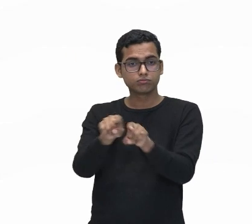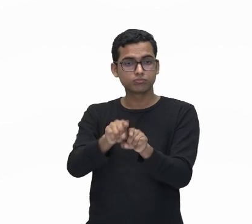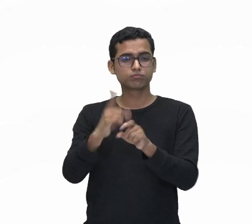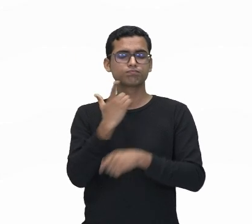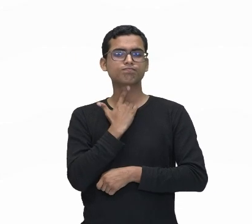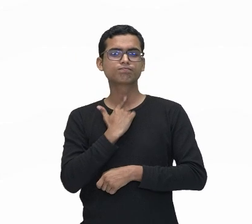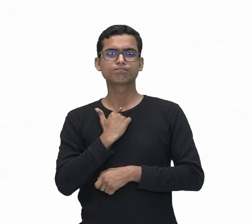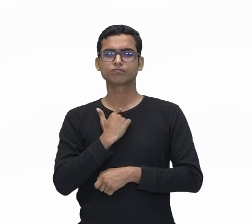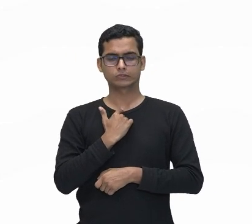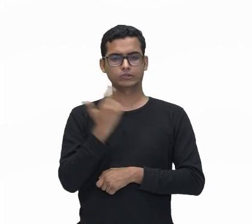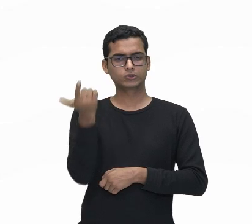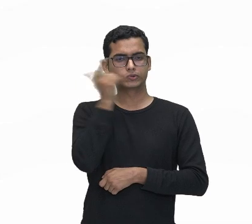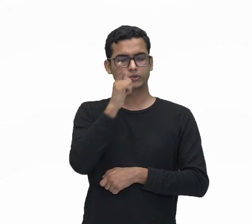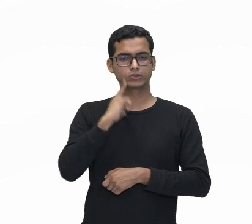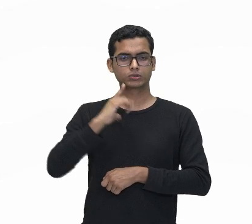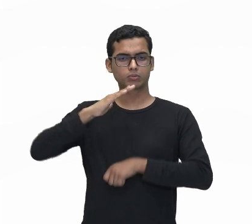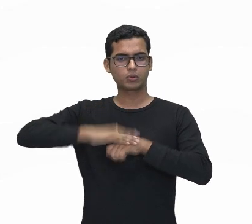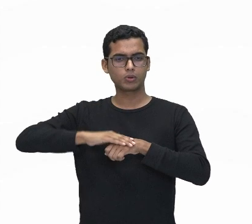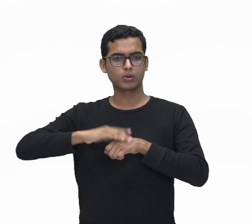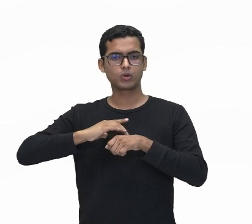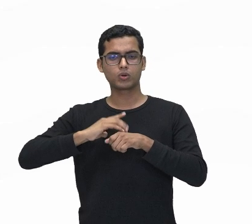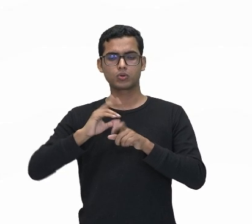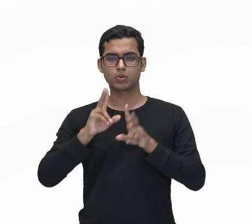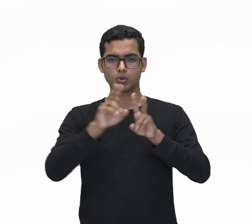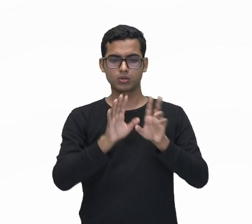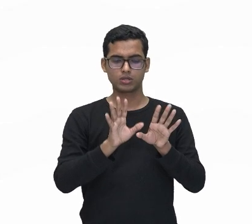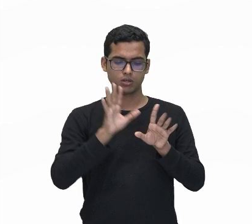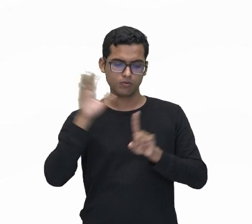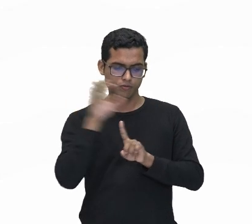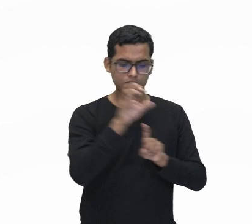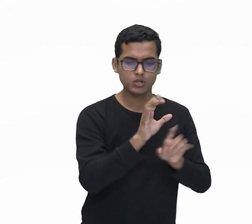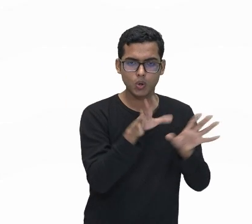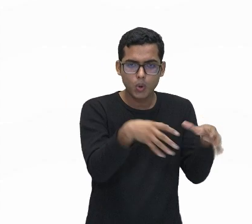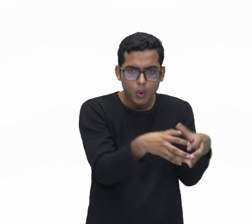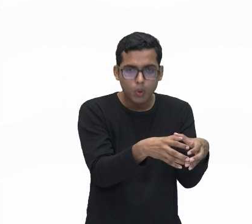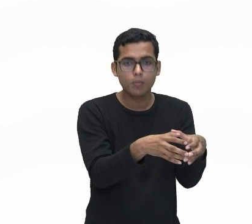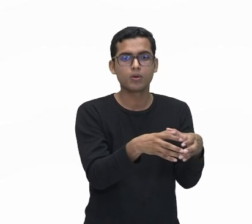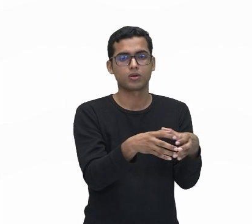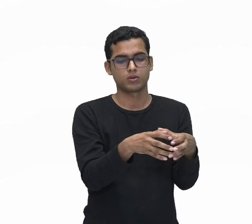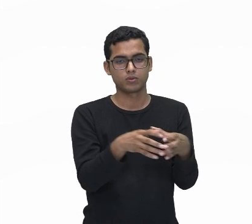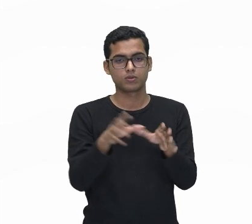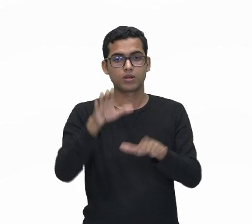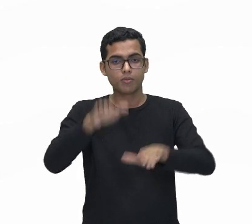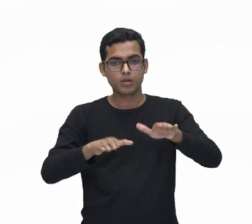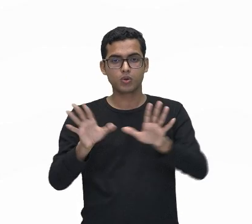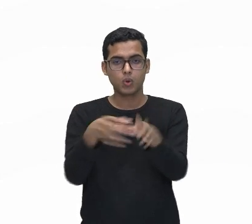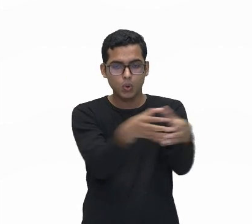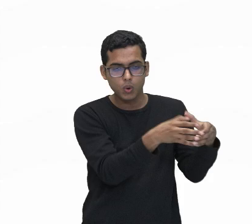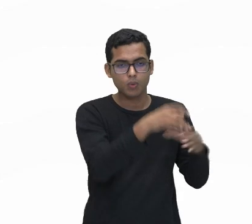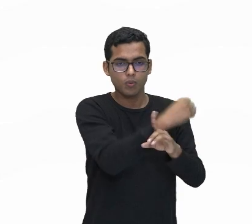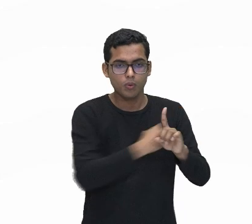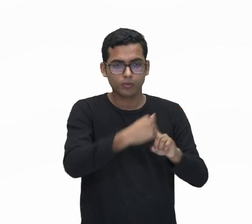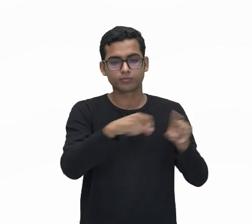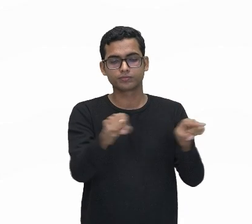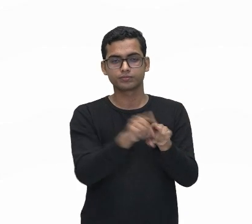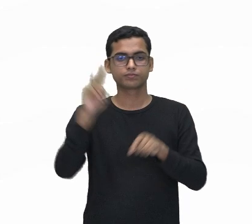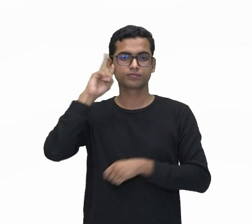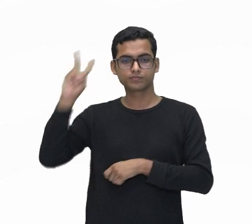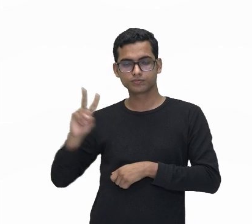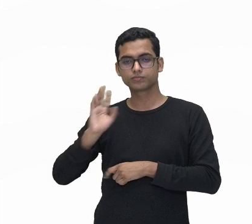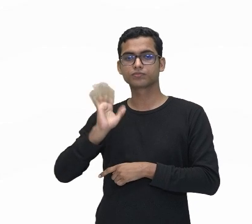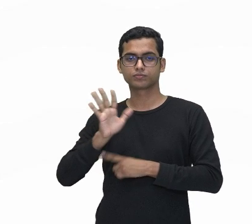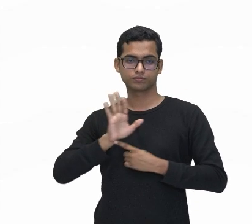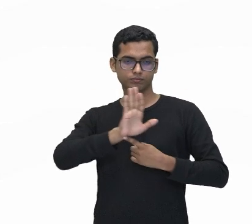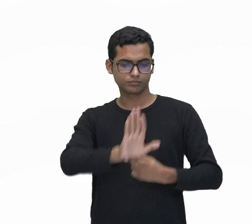vontade sobre a coletividade em determinadas condições sociais e históricas